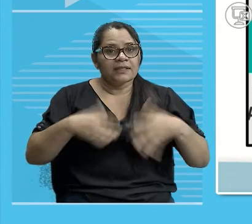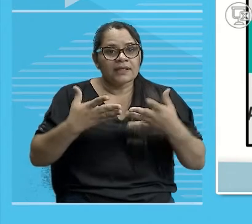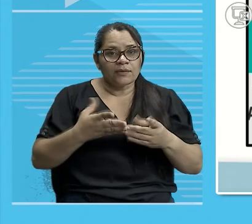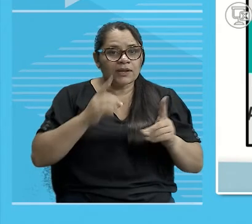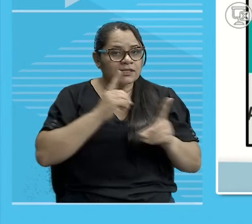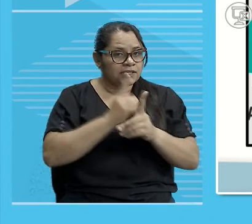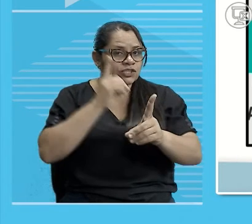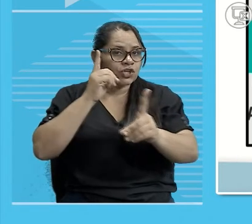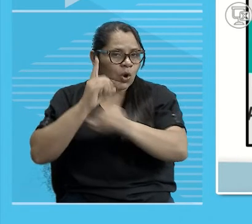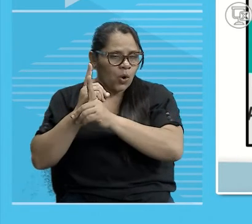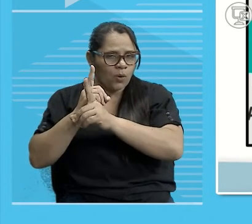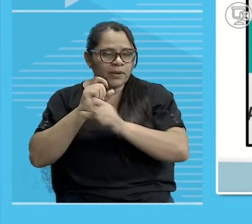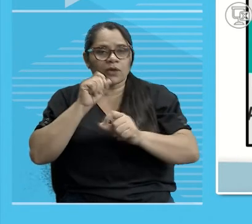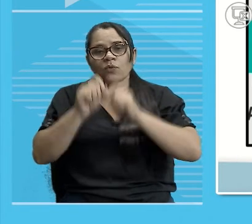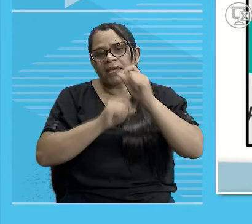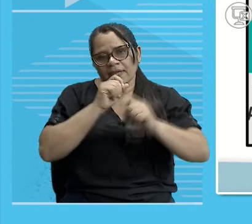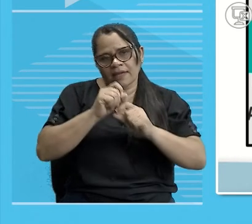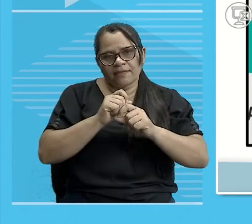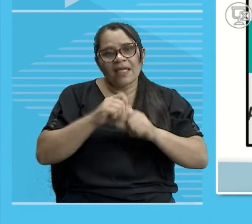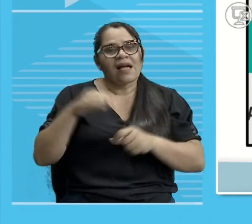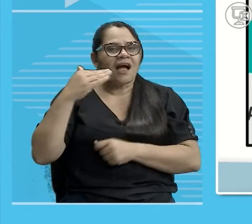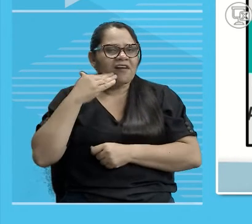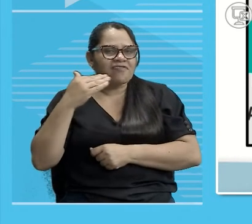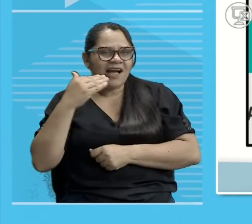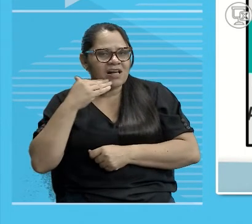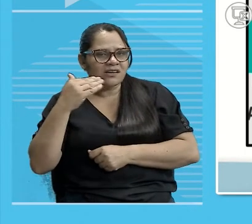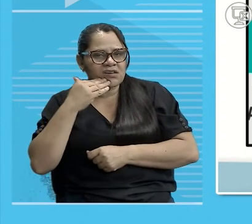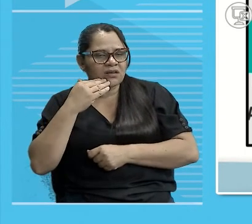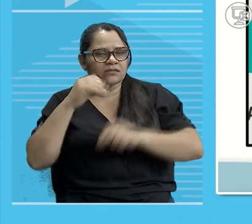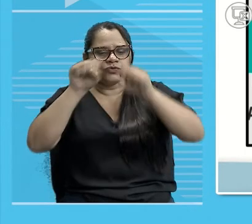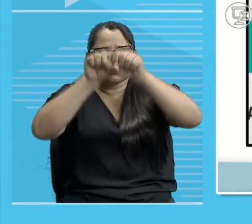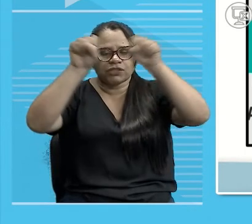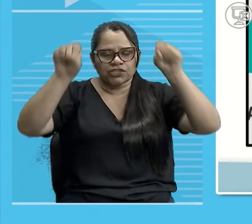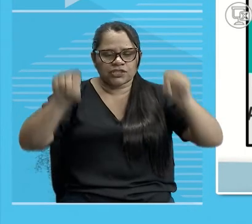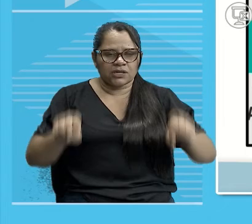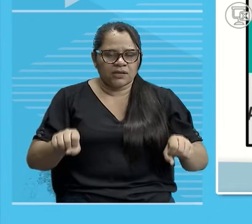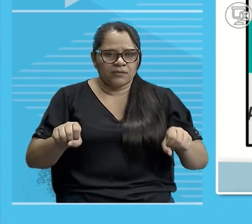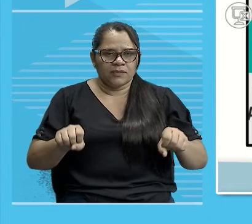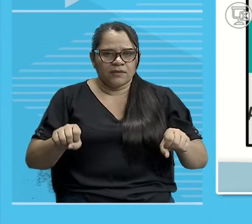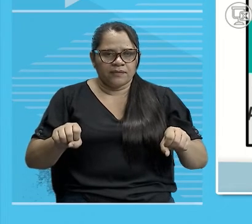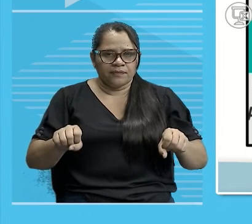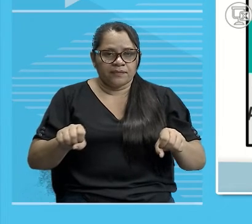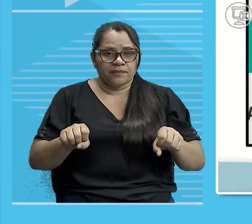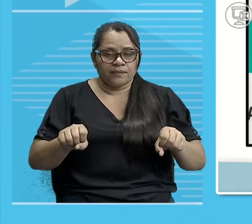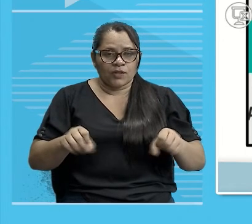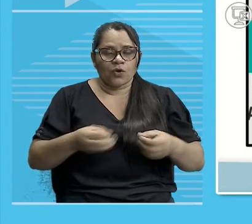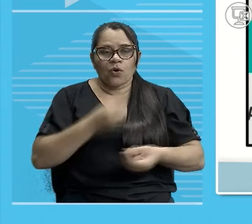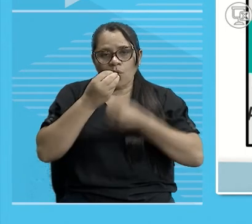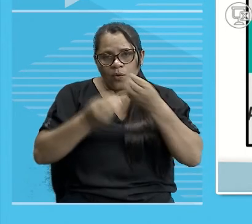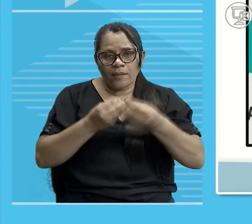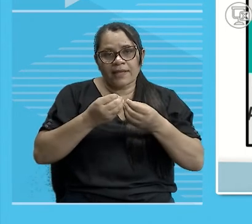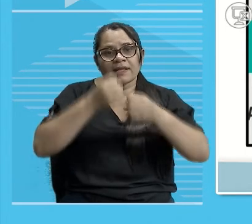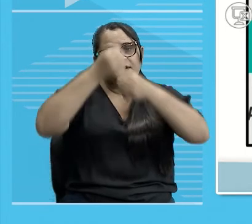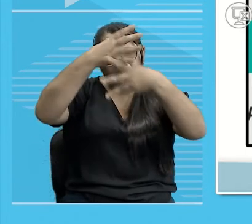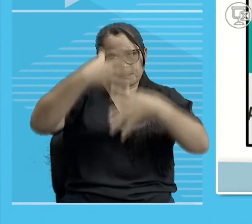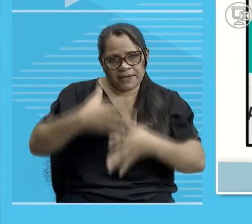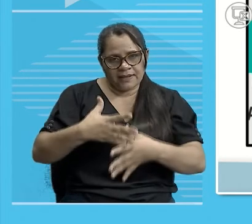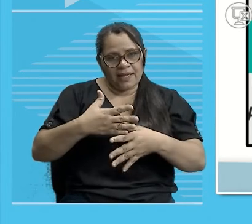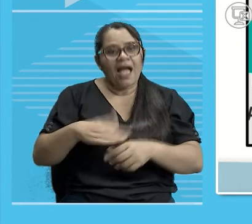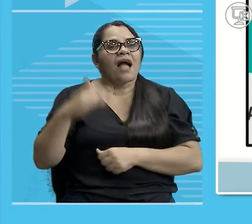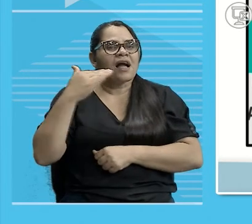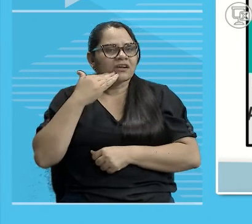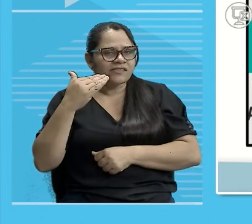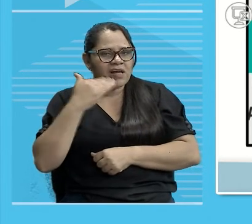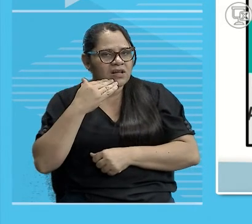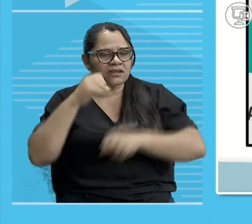o sistema de vocês falha nesse aspecto ele falha nesse aspecto e ele falha também